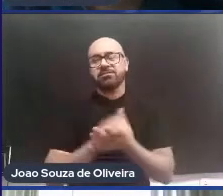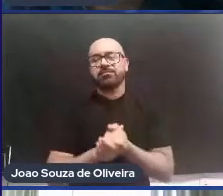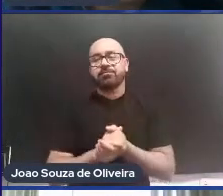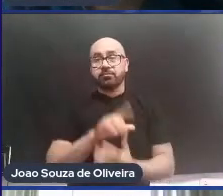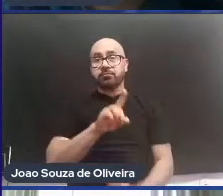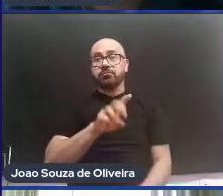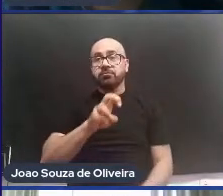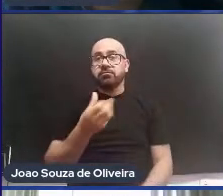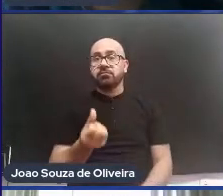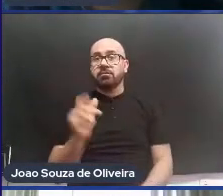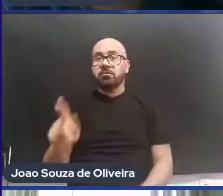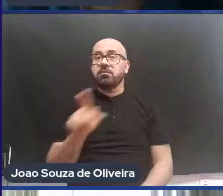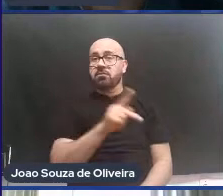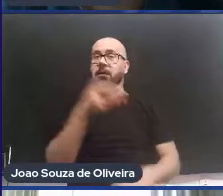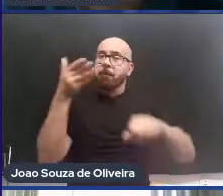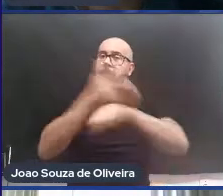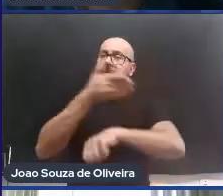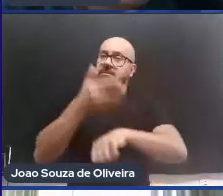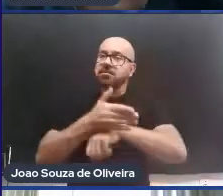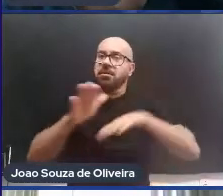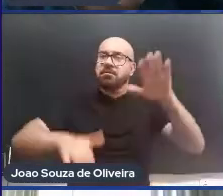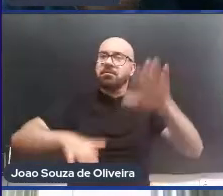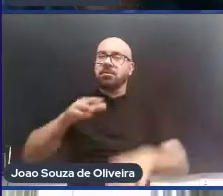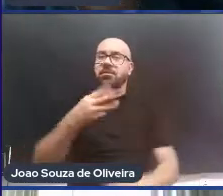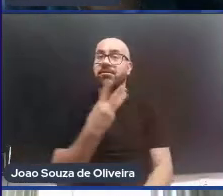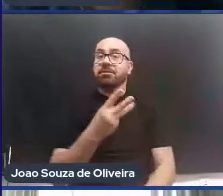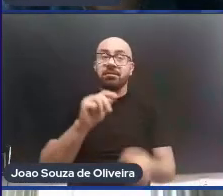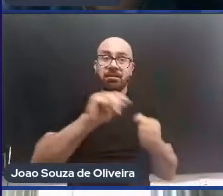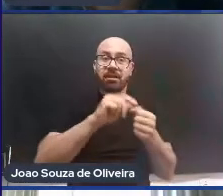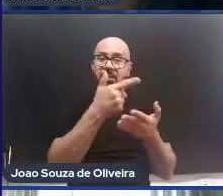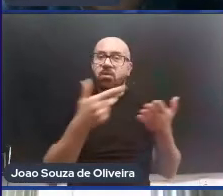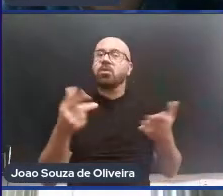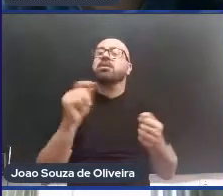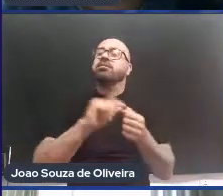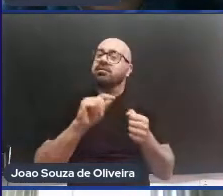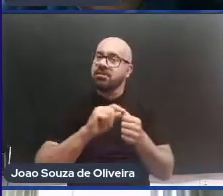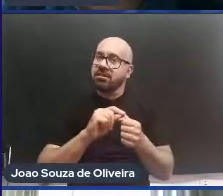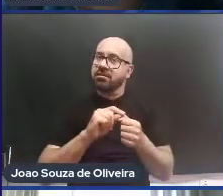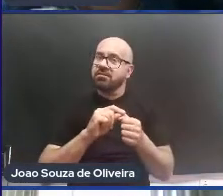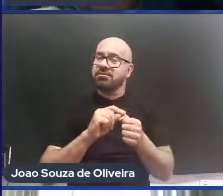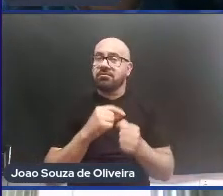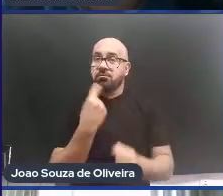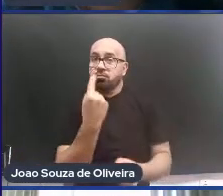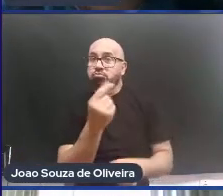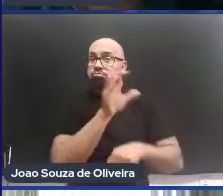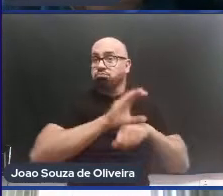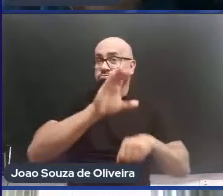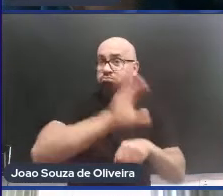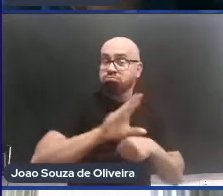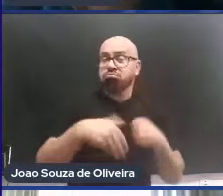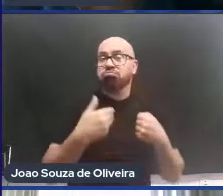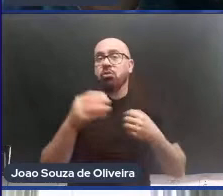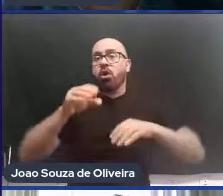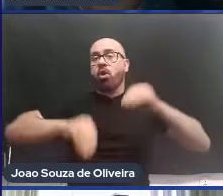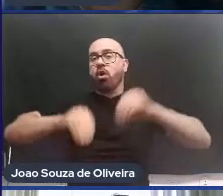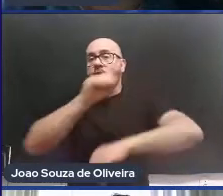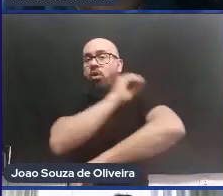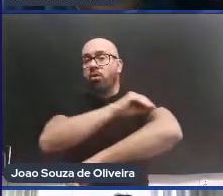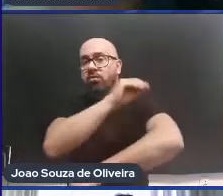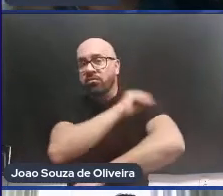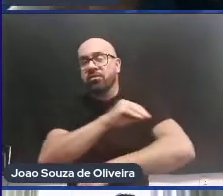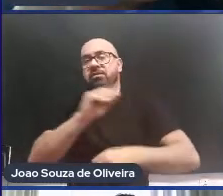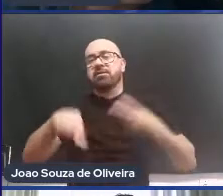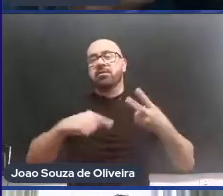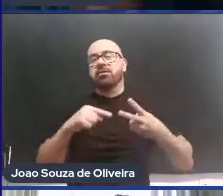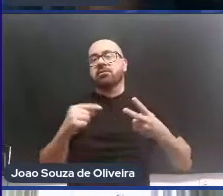156 professores participaram no mínimo de três ações sejam cursos sejam oficinas